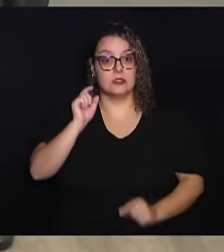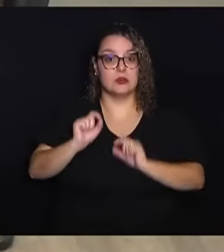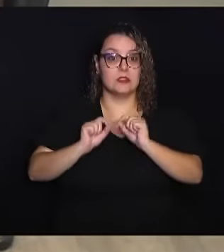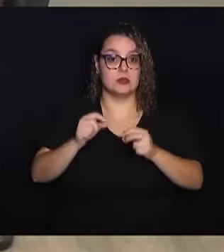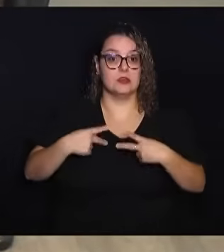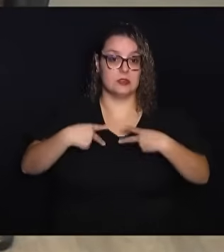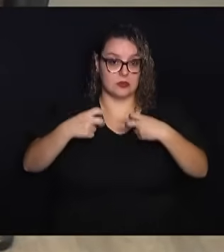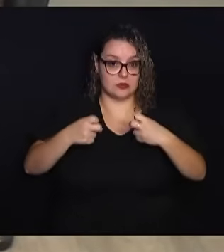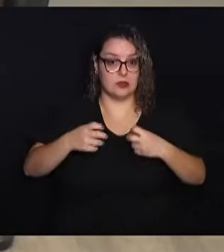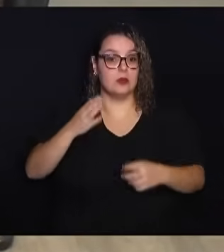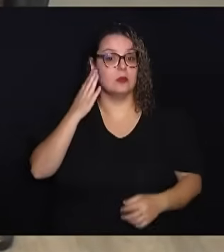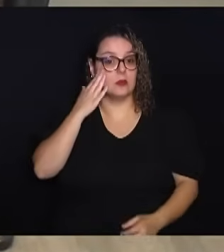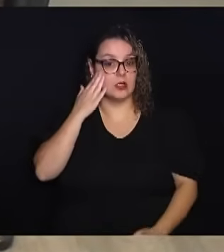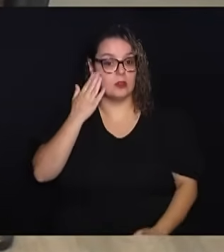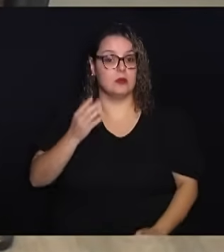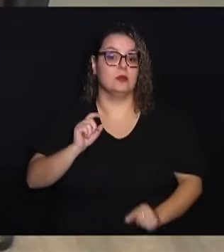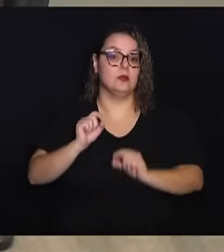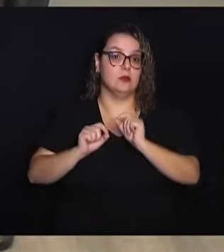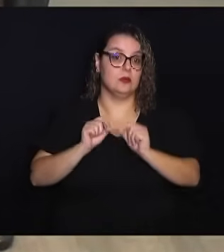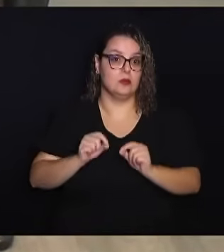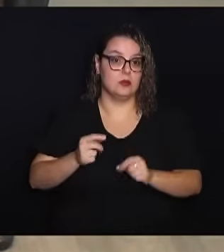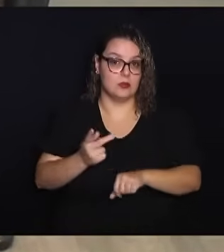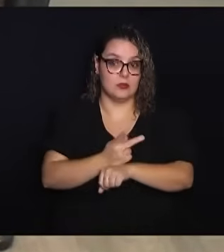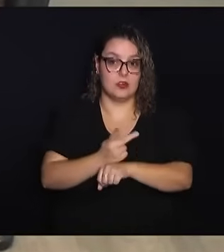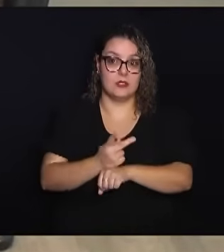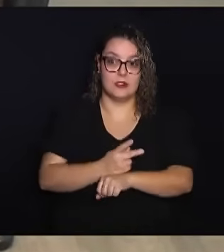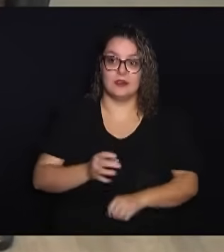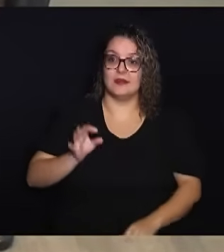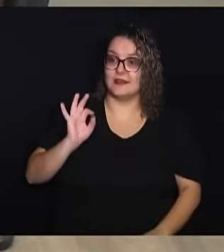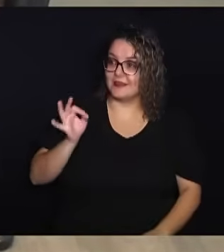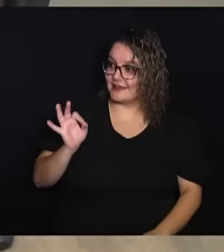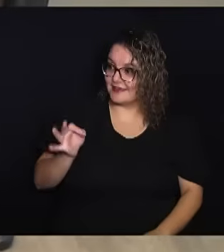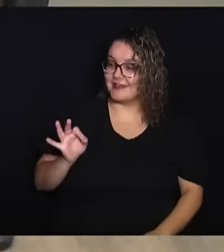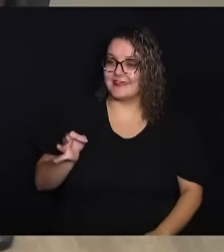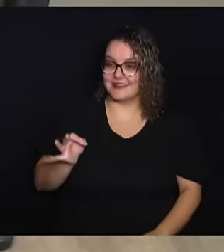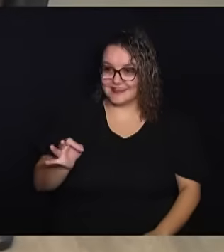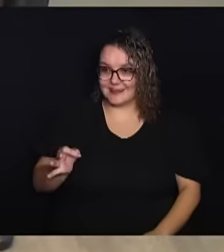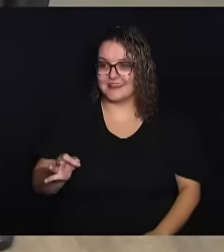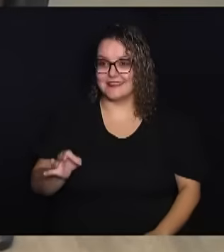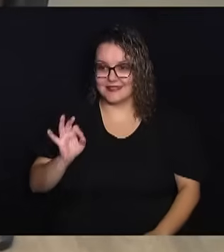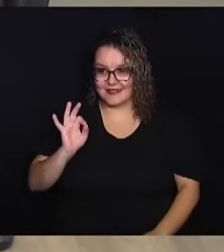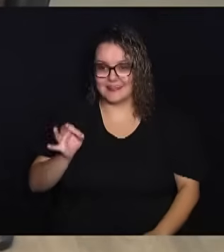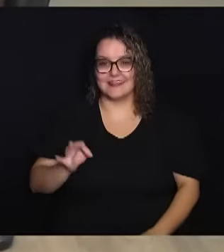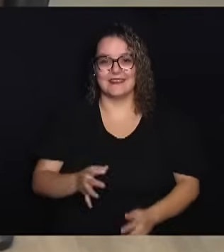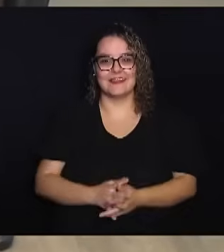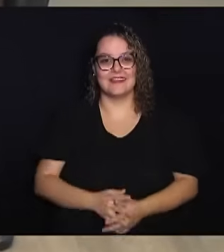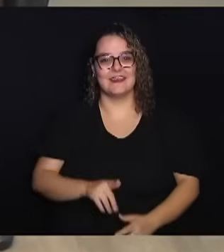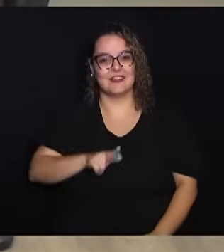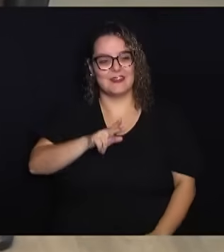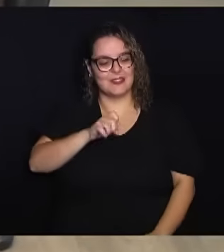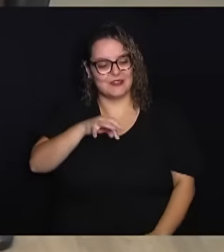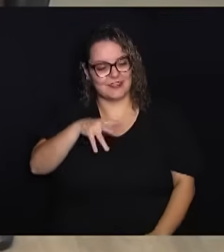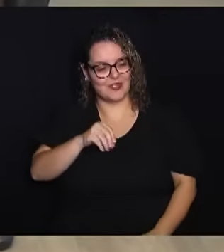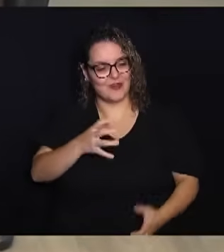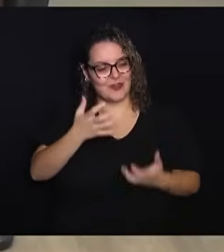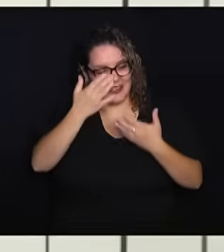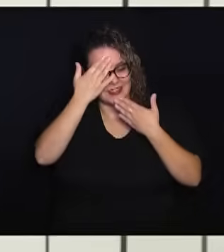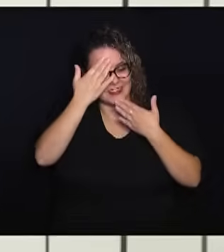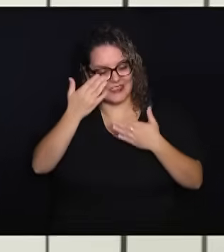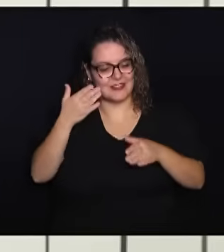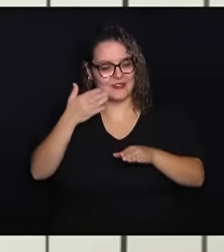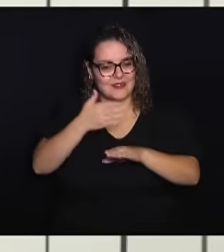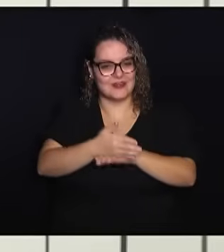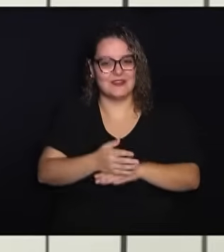é, para entender o que realmente você busca. Exatamente, isso mesmo. Gustavo, olha, quero agradecer a sua